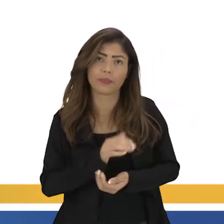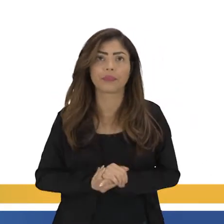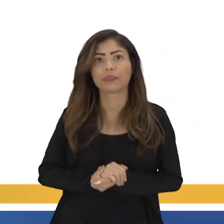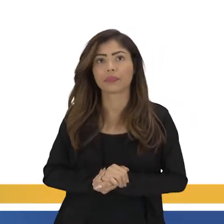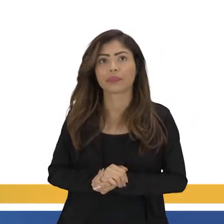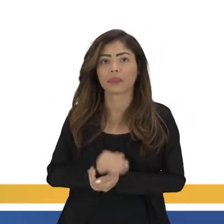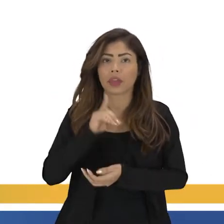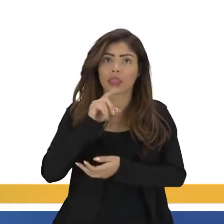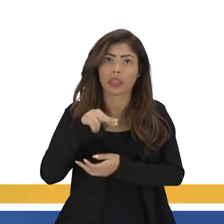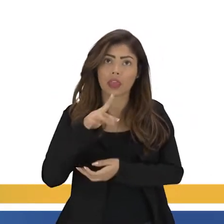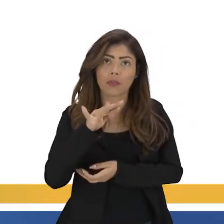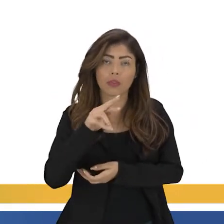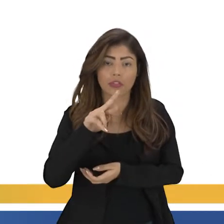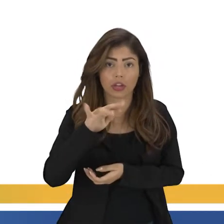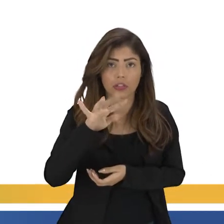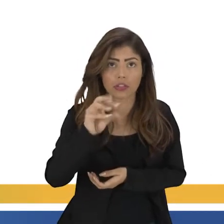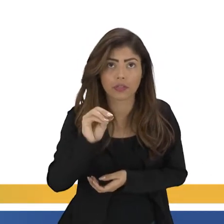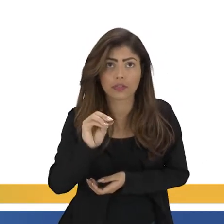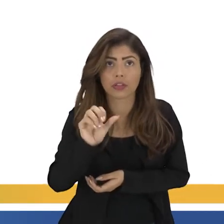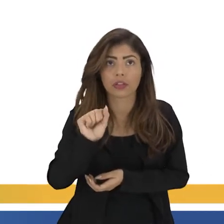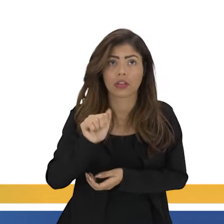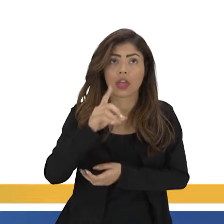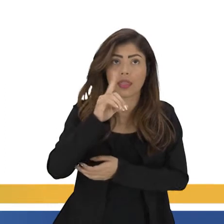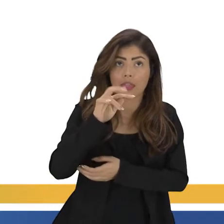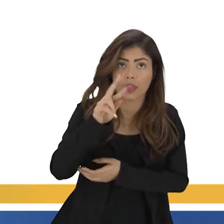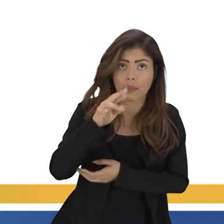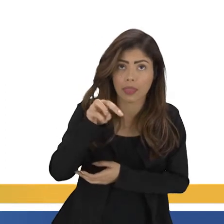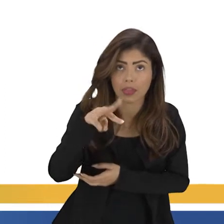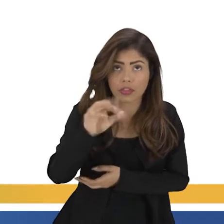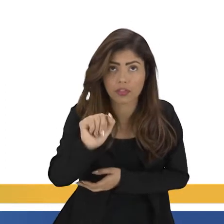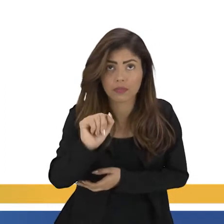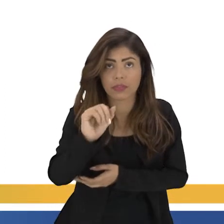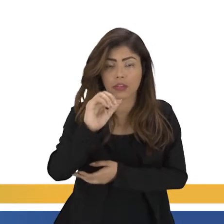né? Demonstrativos, determinativos,